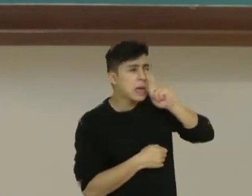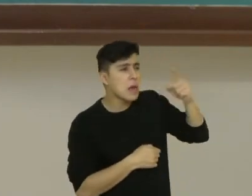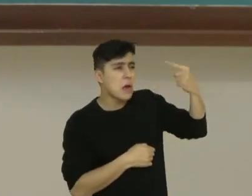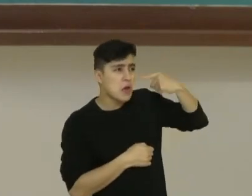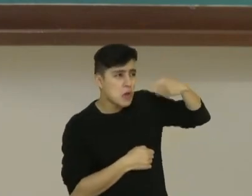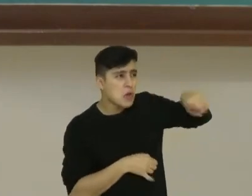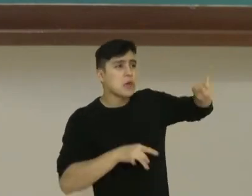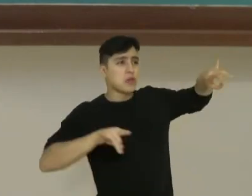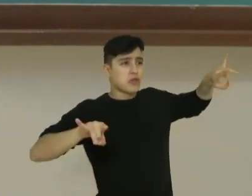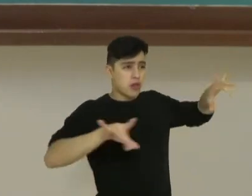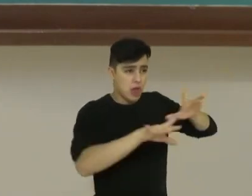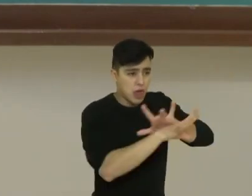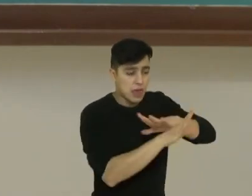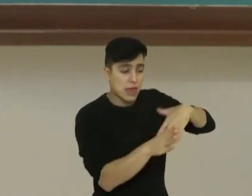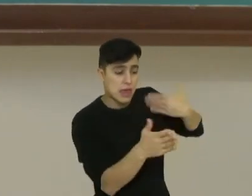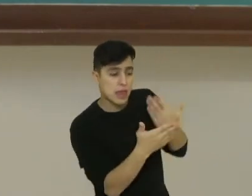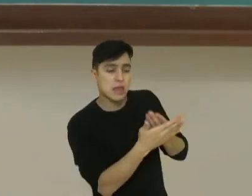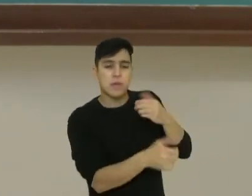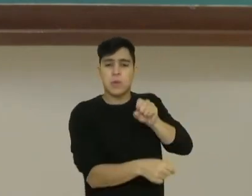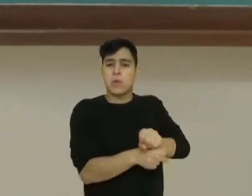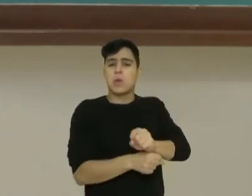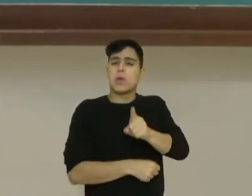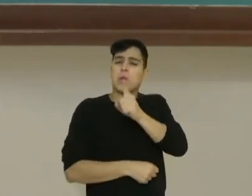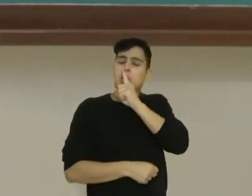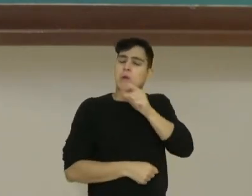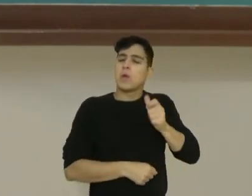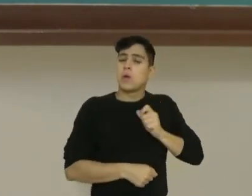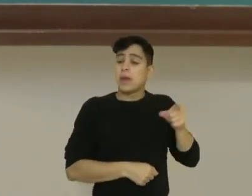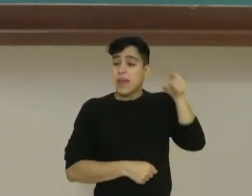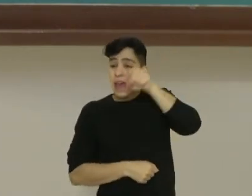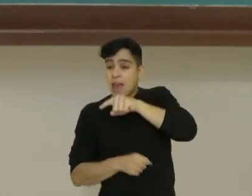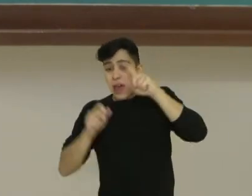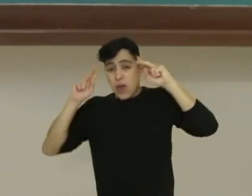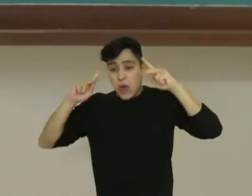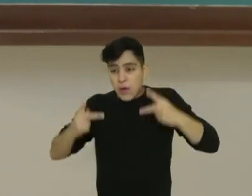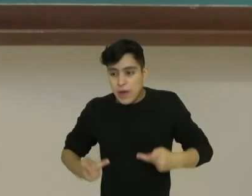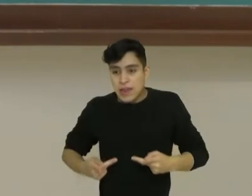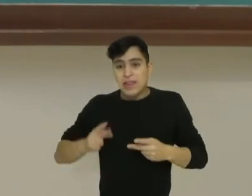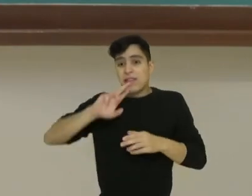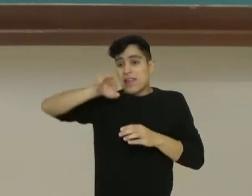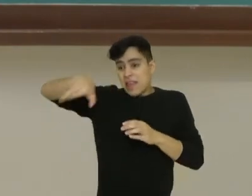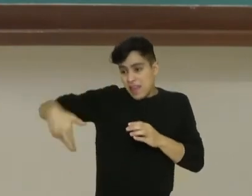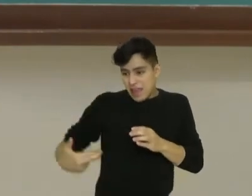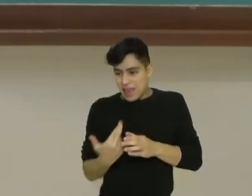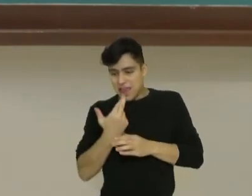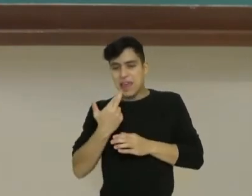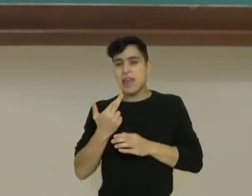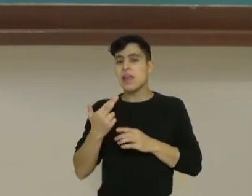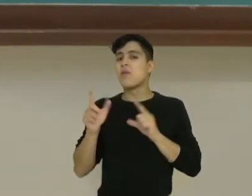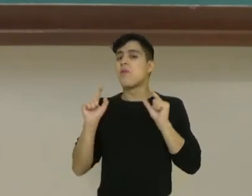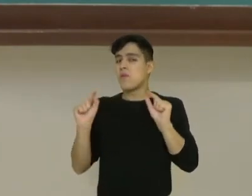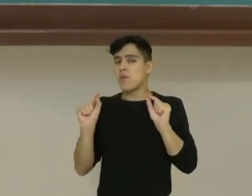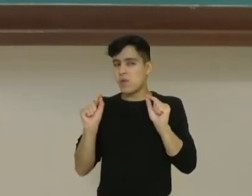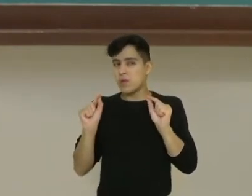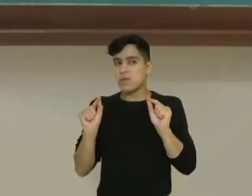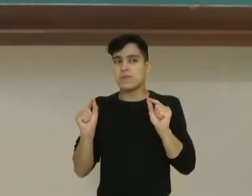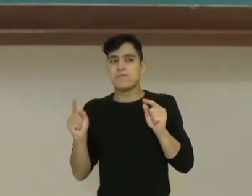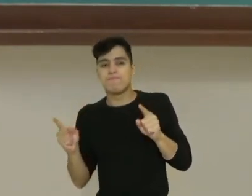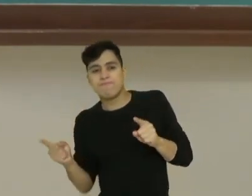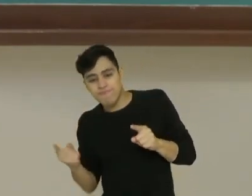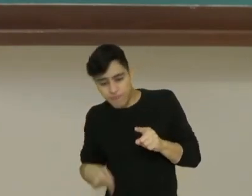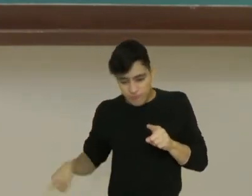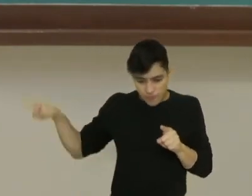descoberto, estava parado até ali. Mas com o humanismo e com o renascentismo, eles vão voltar